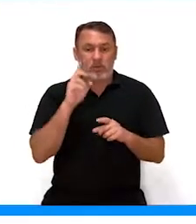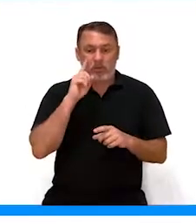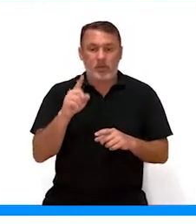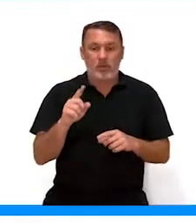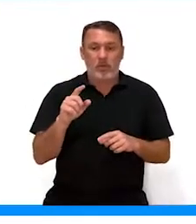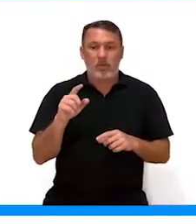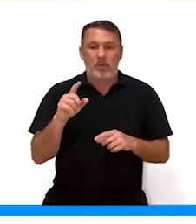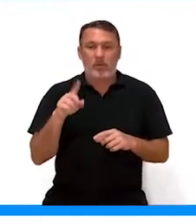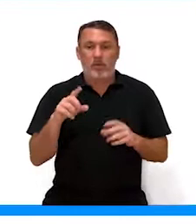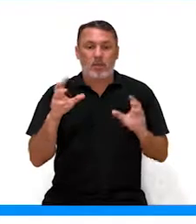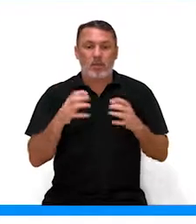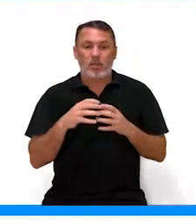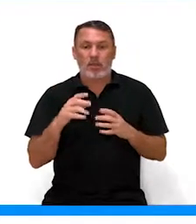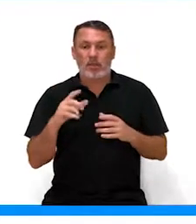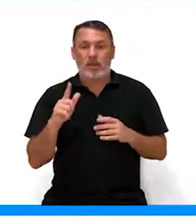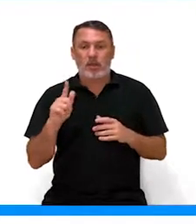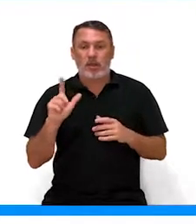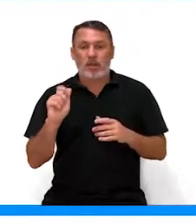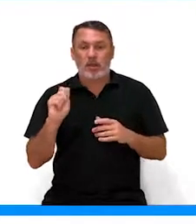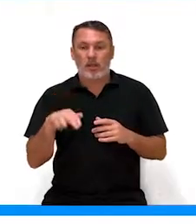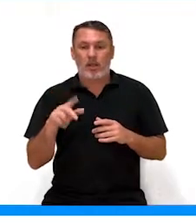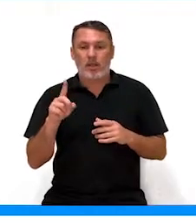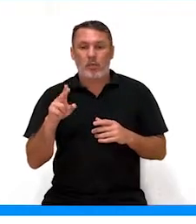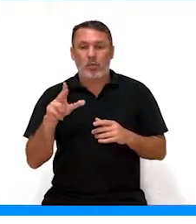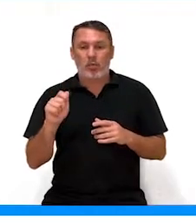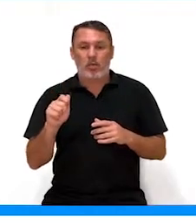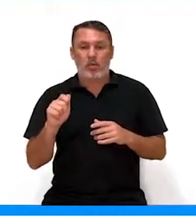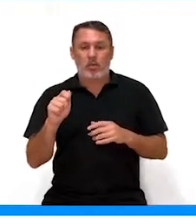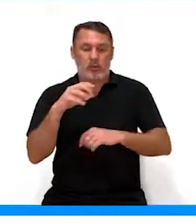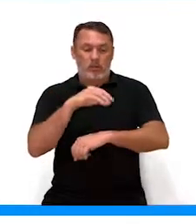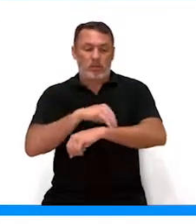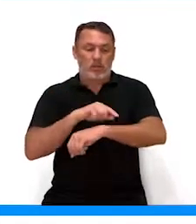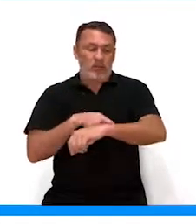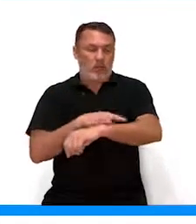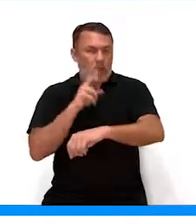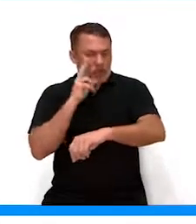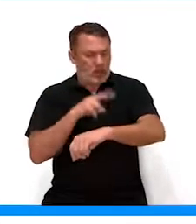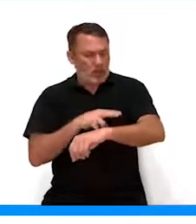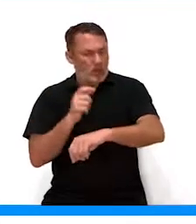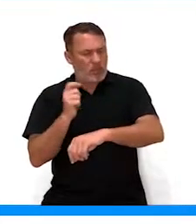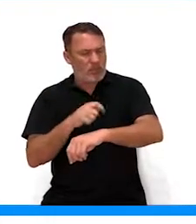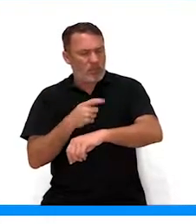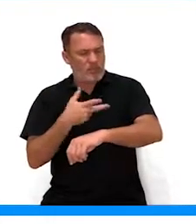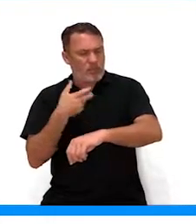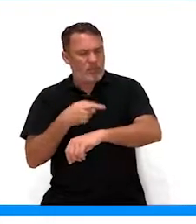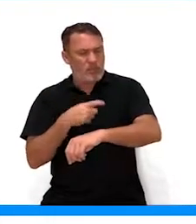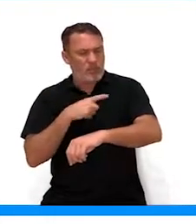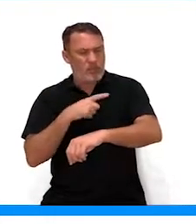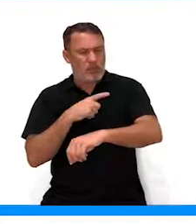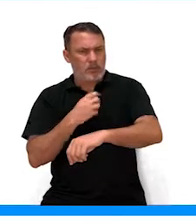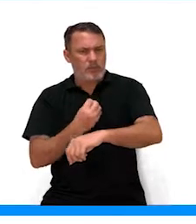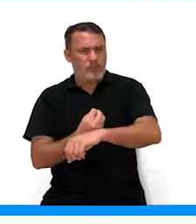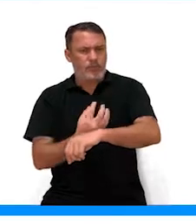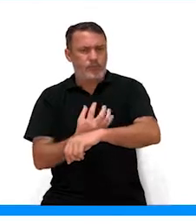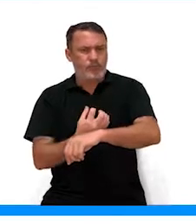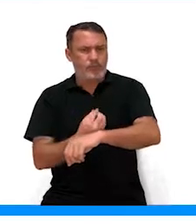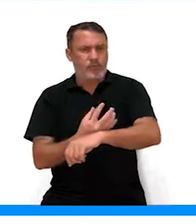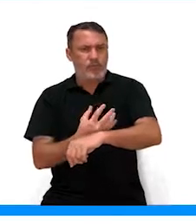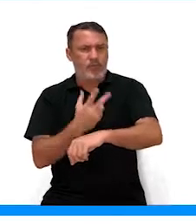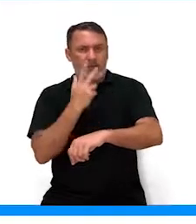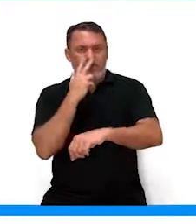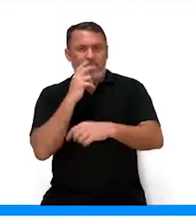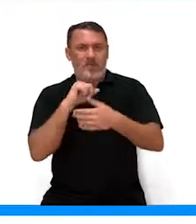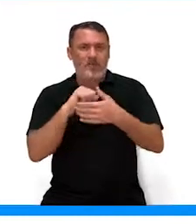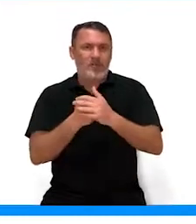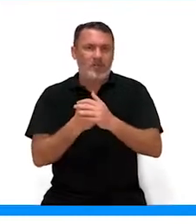sudoríparas. Então, das glândulas sebáceas, a gente tem poros que se abrem na pele, que a gente consegue até observar, né? Quando